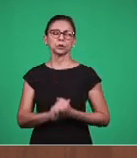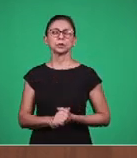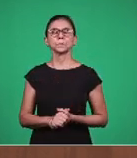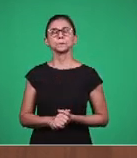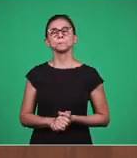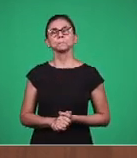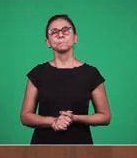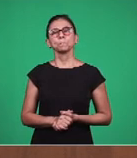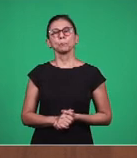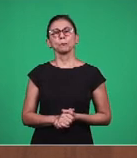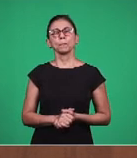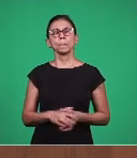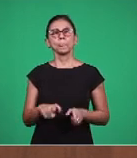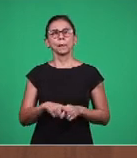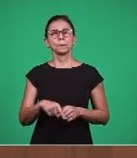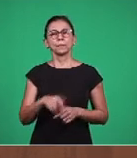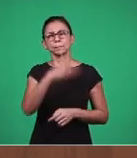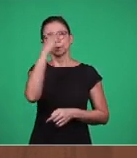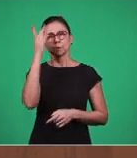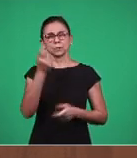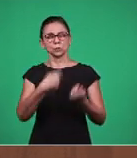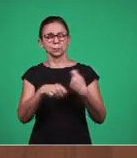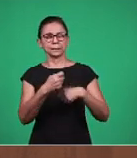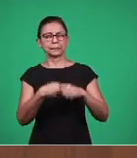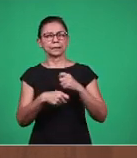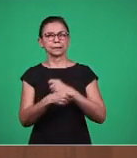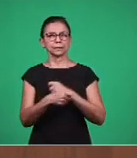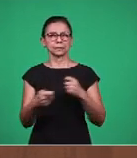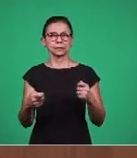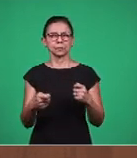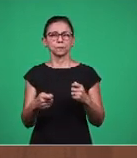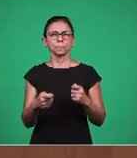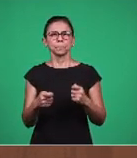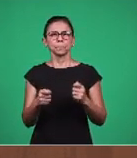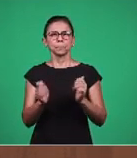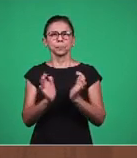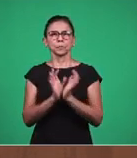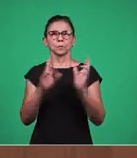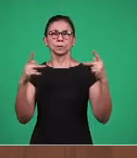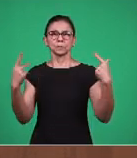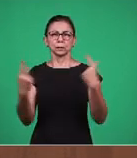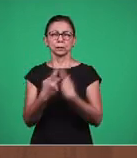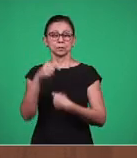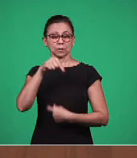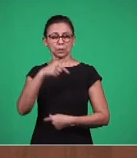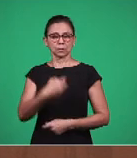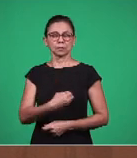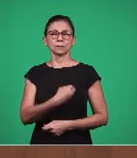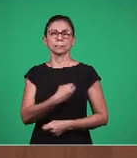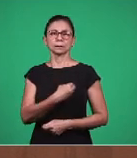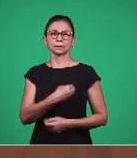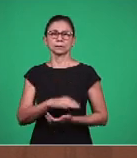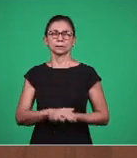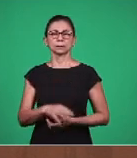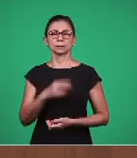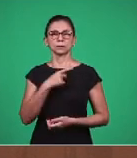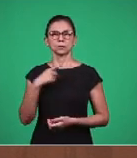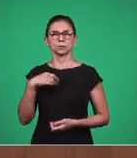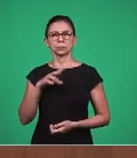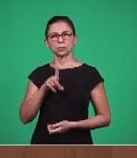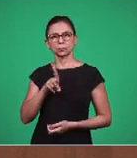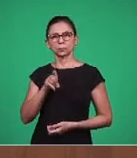de administração do presbitério, conselho presbiteral, estão presentes aqui, inclusive o pastor Diniz, o